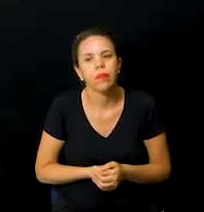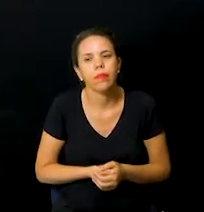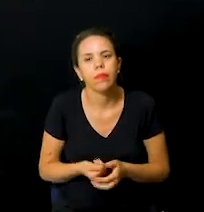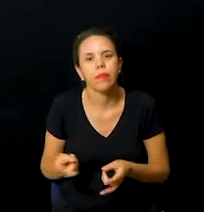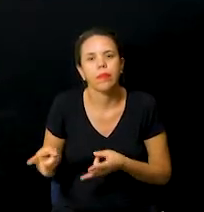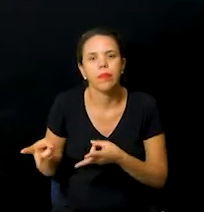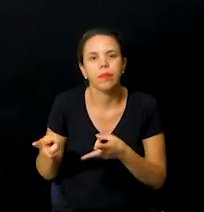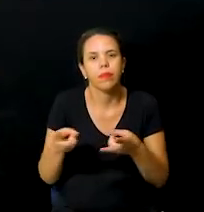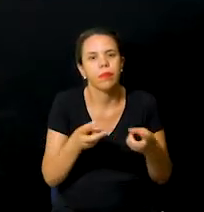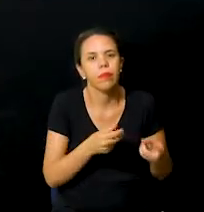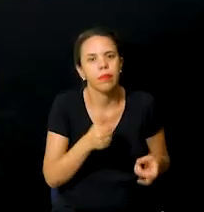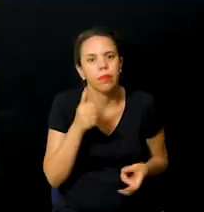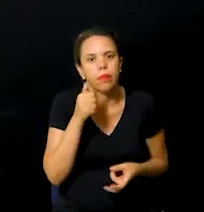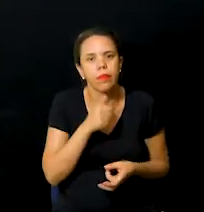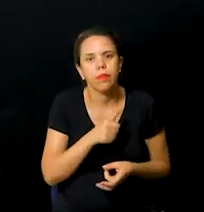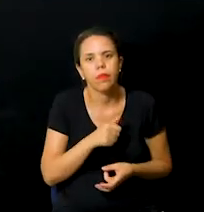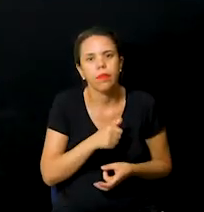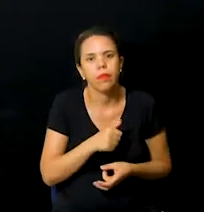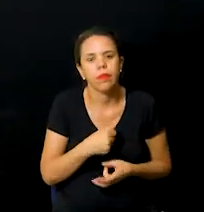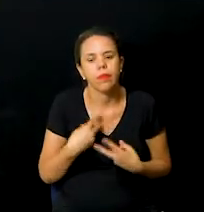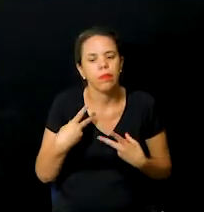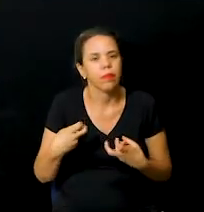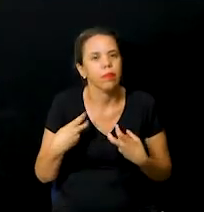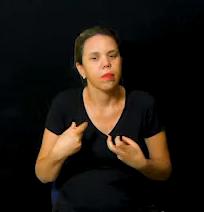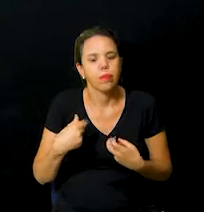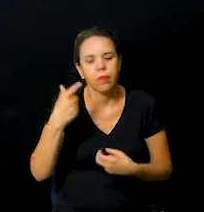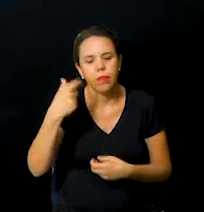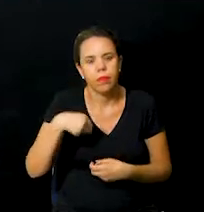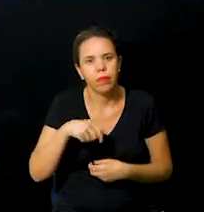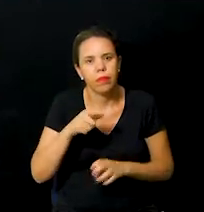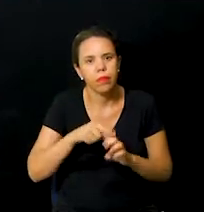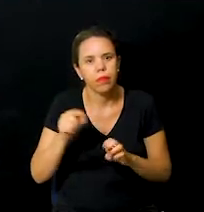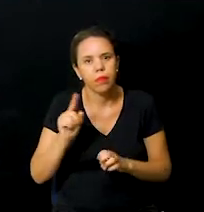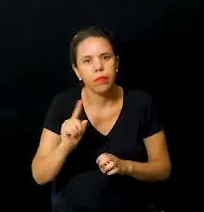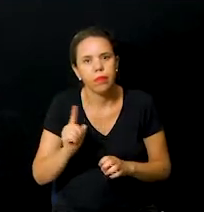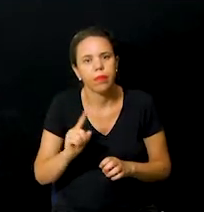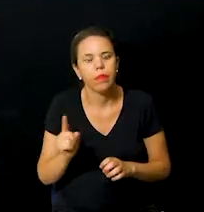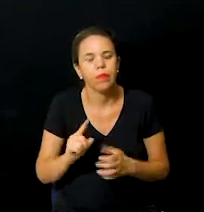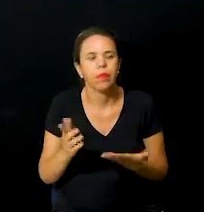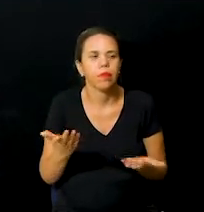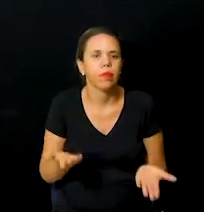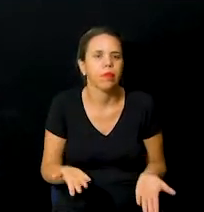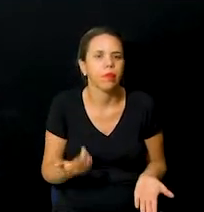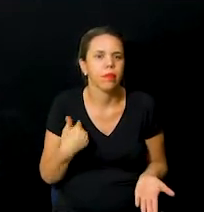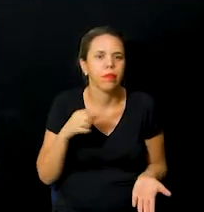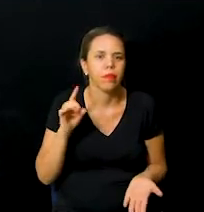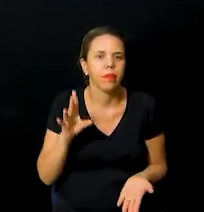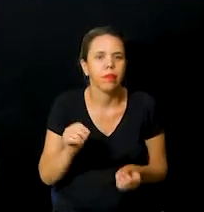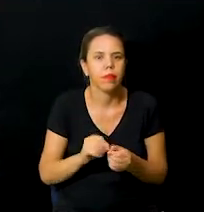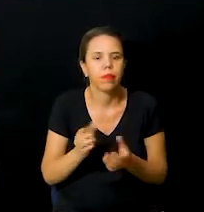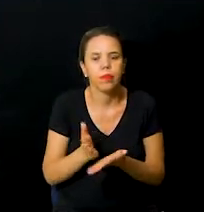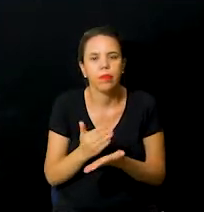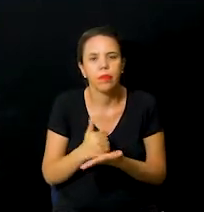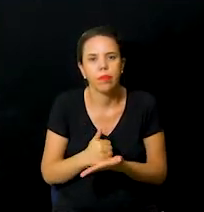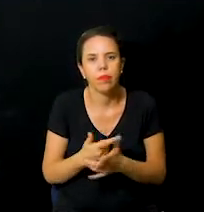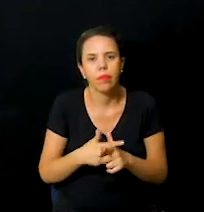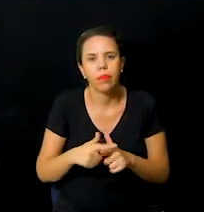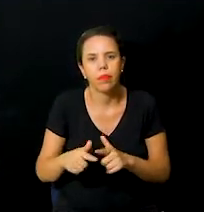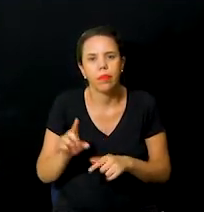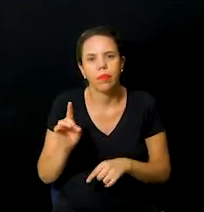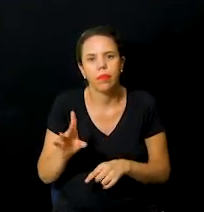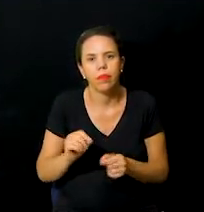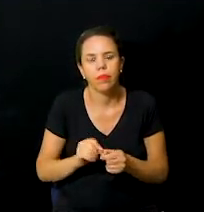aqui é que a gente tem percebido mulheres que não se veem empreendedoras. Ah, não, mas eu só faço